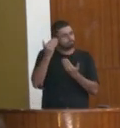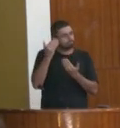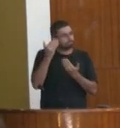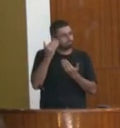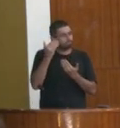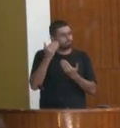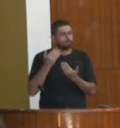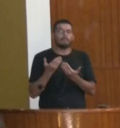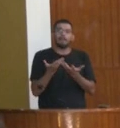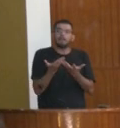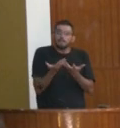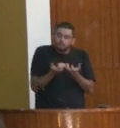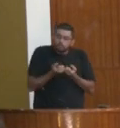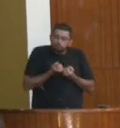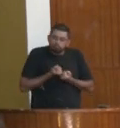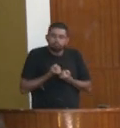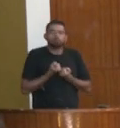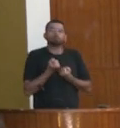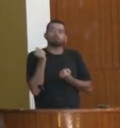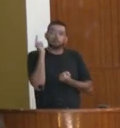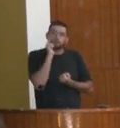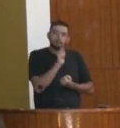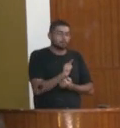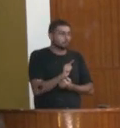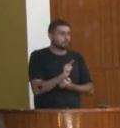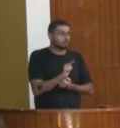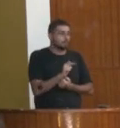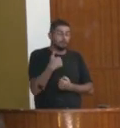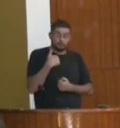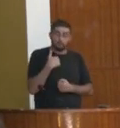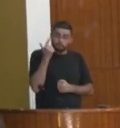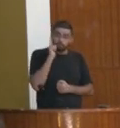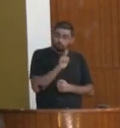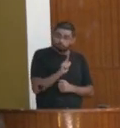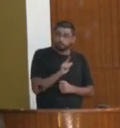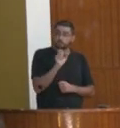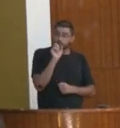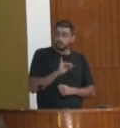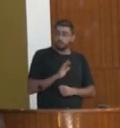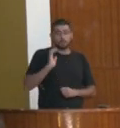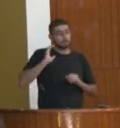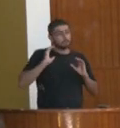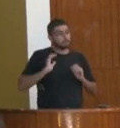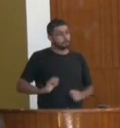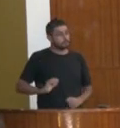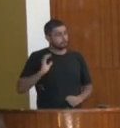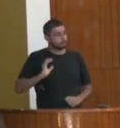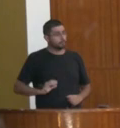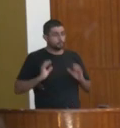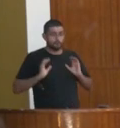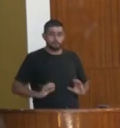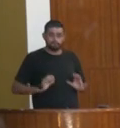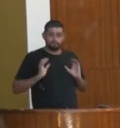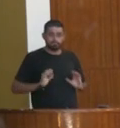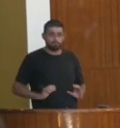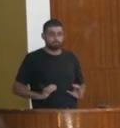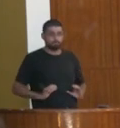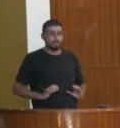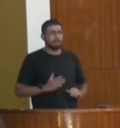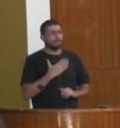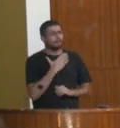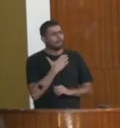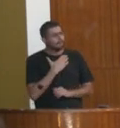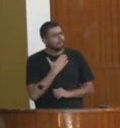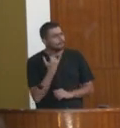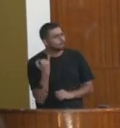esse aparato legal que foi conquistado, eu consigo exercer a minha cidadania. E isso, para mim, é